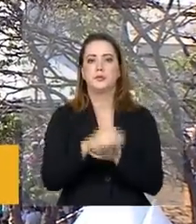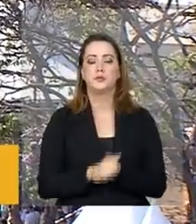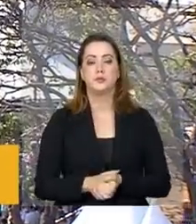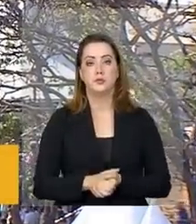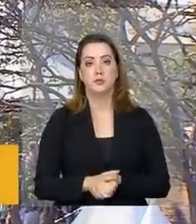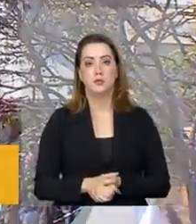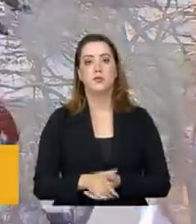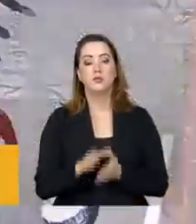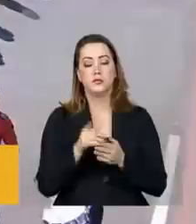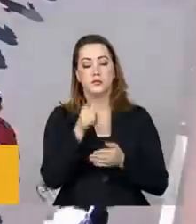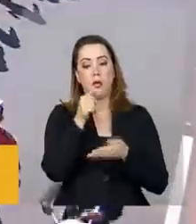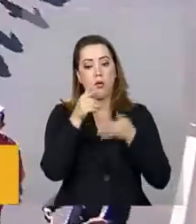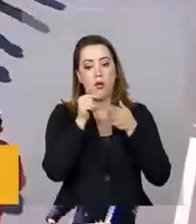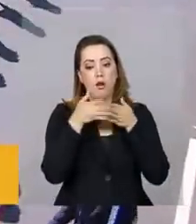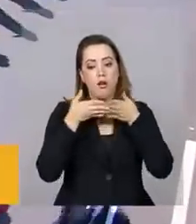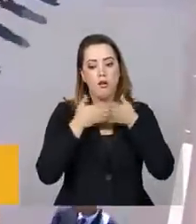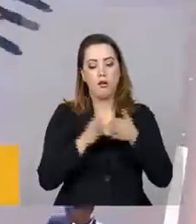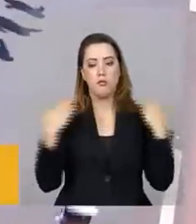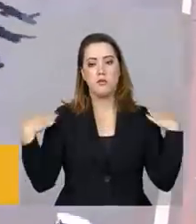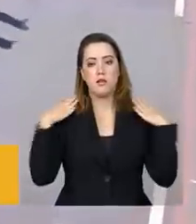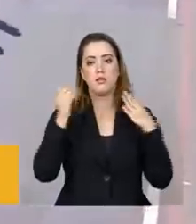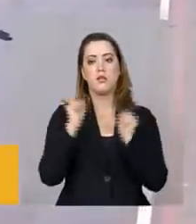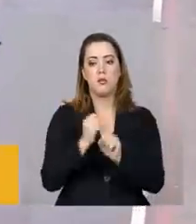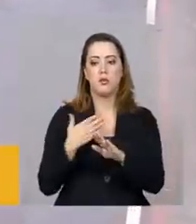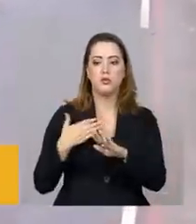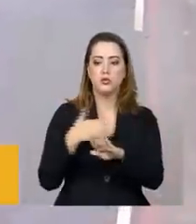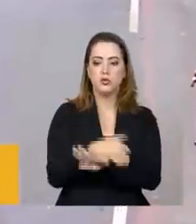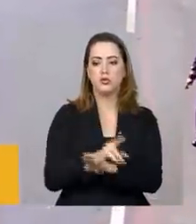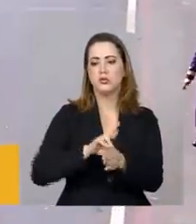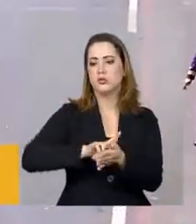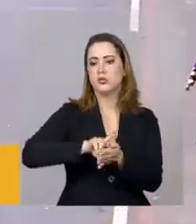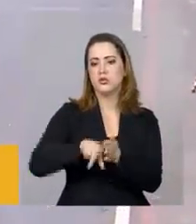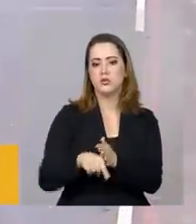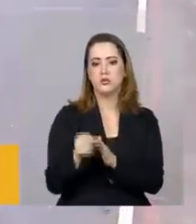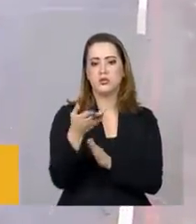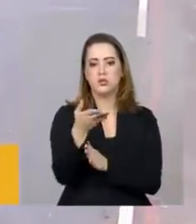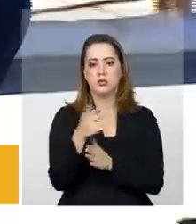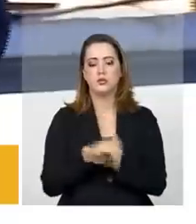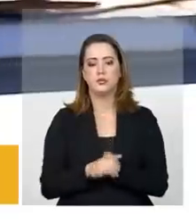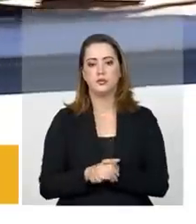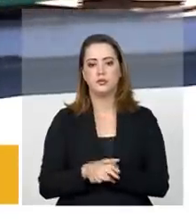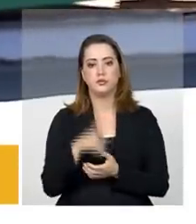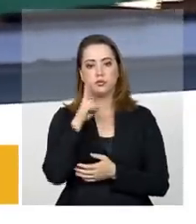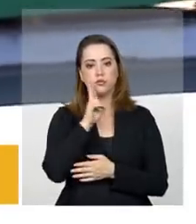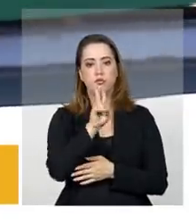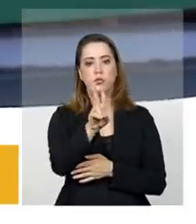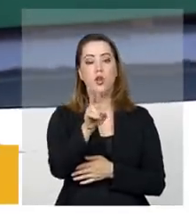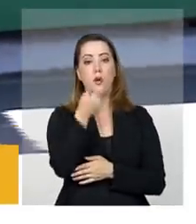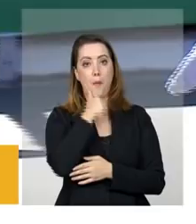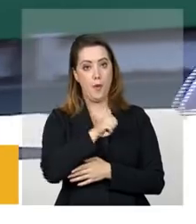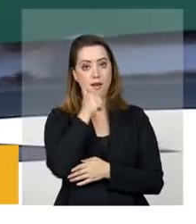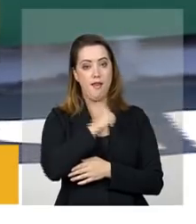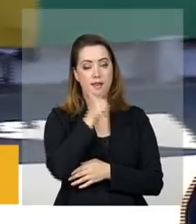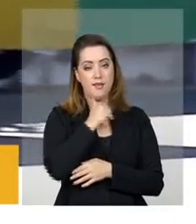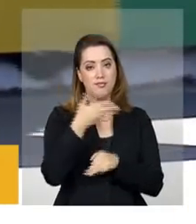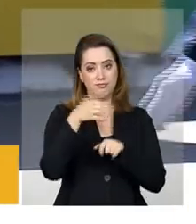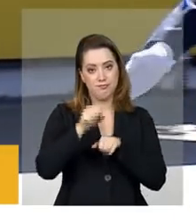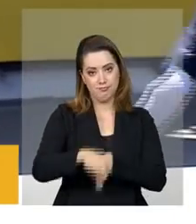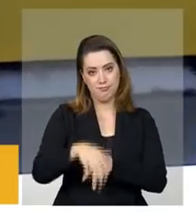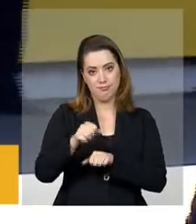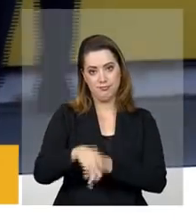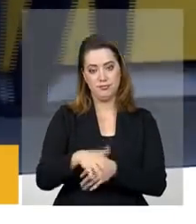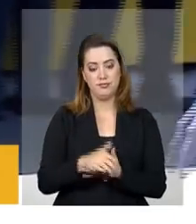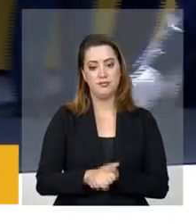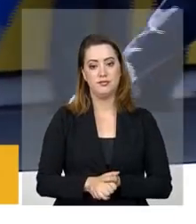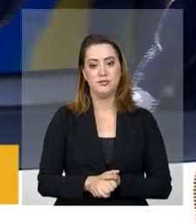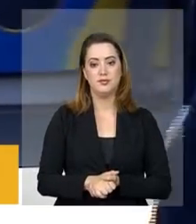Marinha, você pode ingressar na Marinha de diversas formas. Está passando agora no vídeo de destaque a Companhia Feminina. Feminina. A Marinha tem um